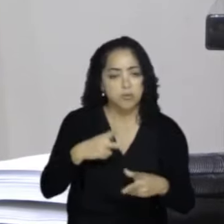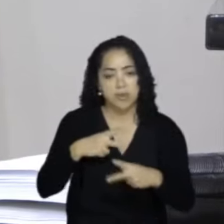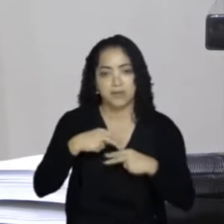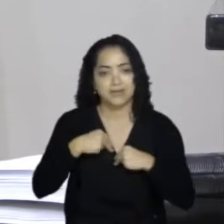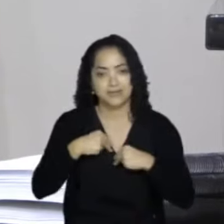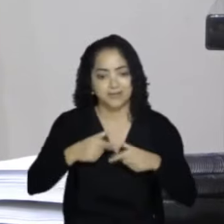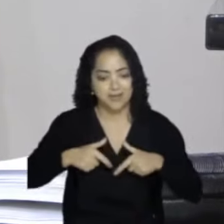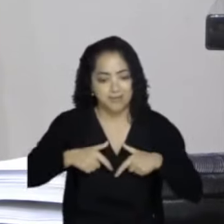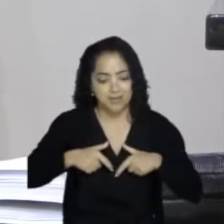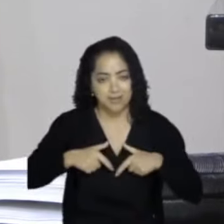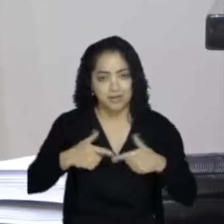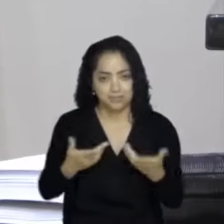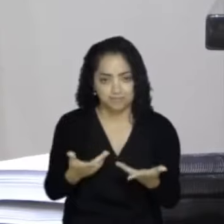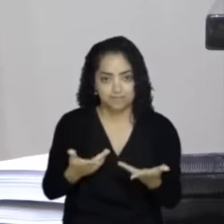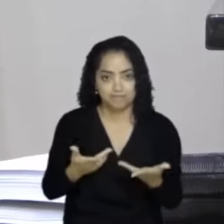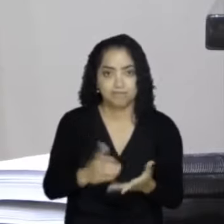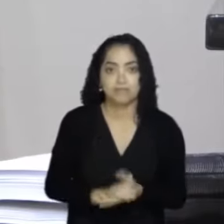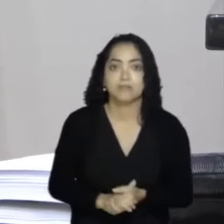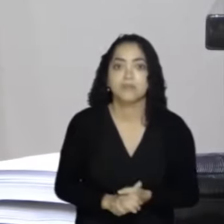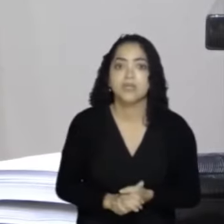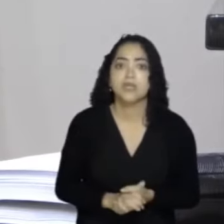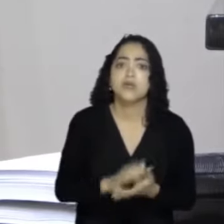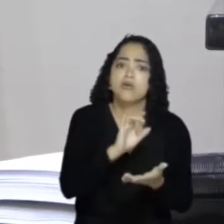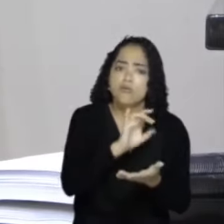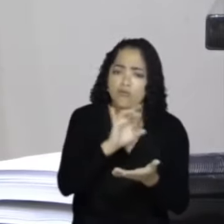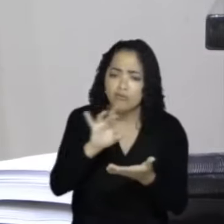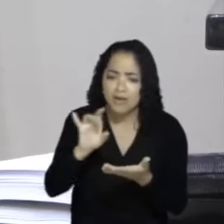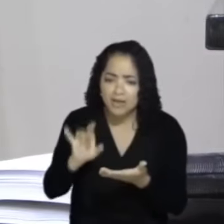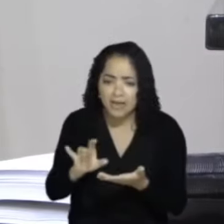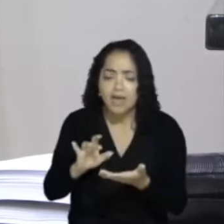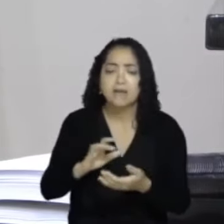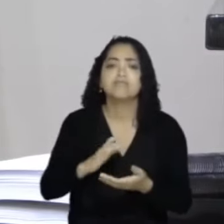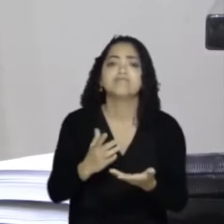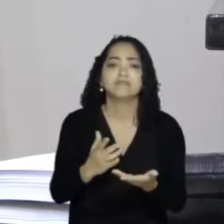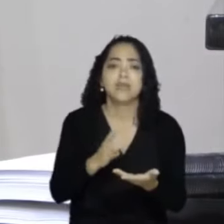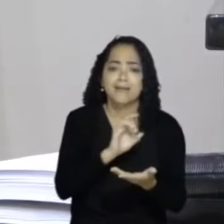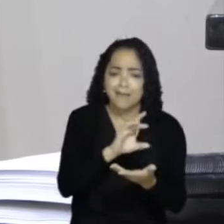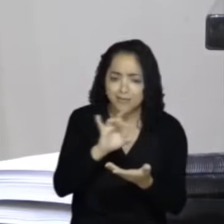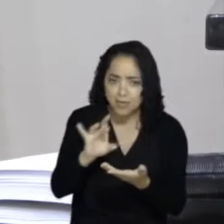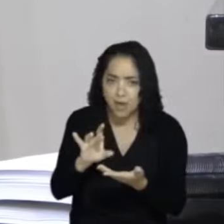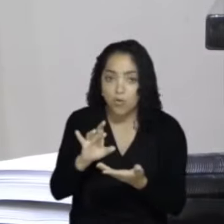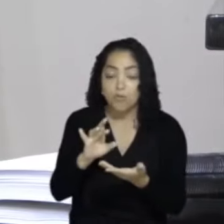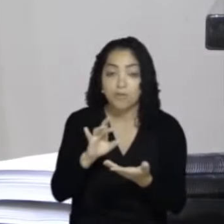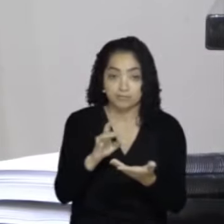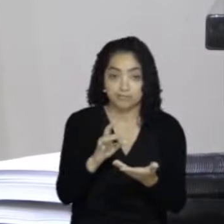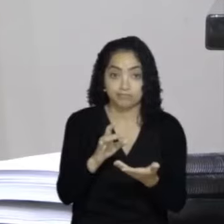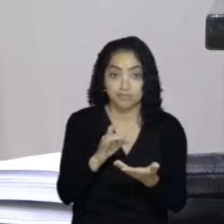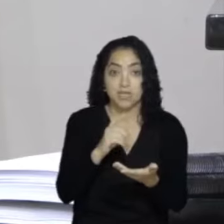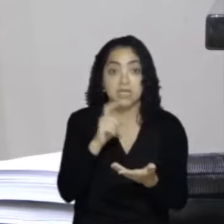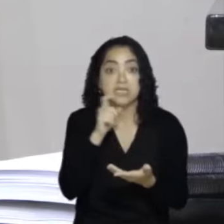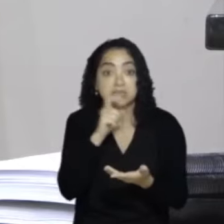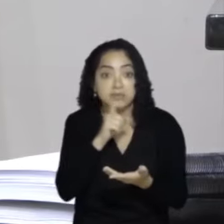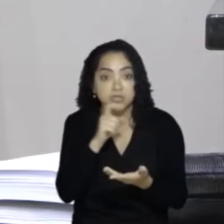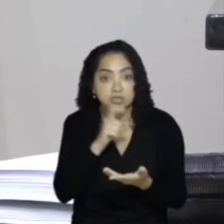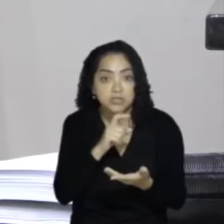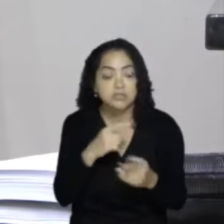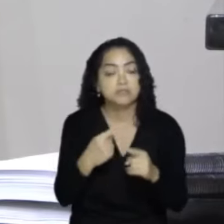vezes. E agora eu quero falar sobre cada uma das mentiras usadas nessa tribuna. Primeiro, a deputada disse que Antonieta de Barros